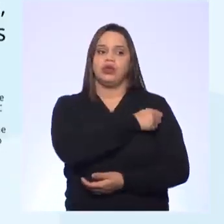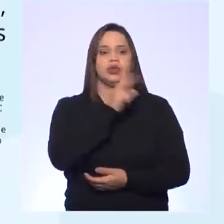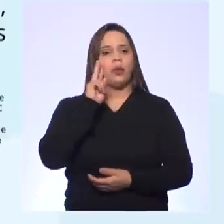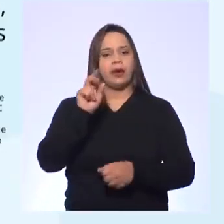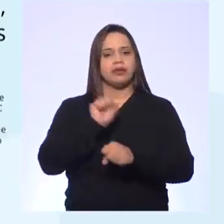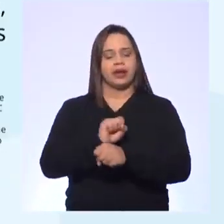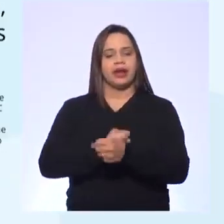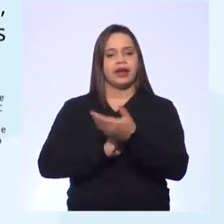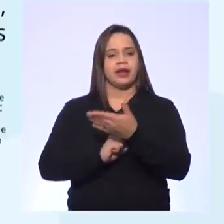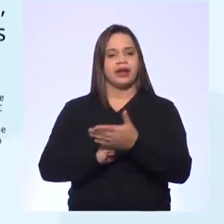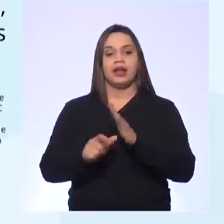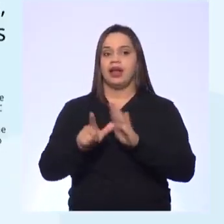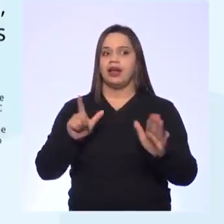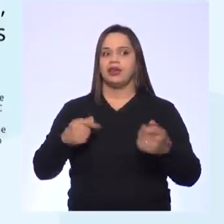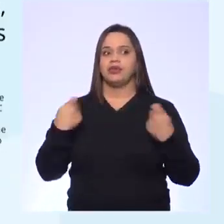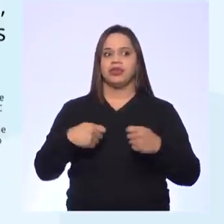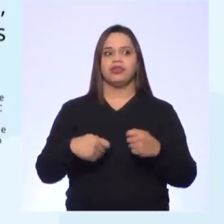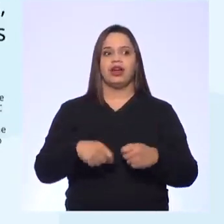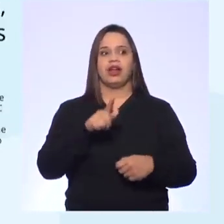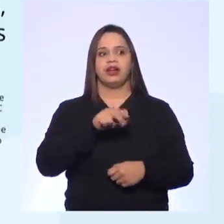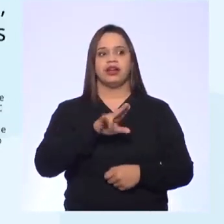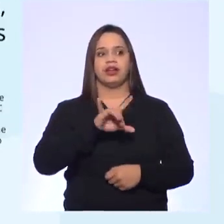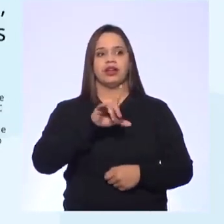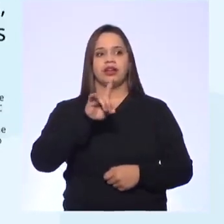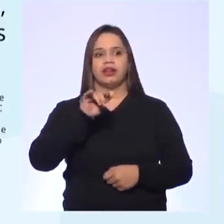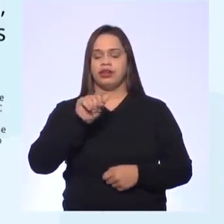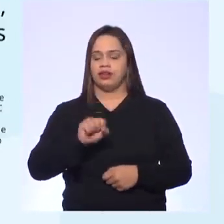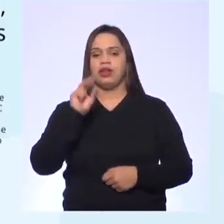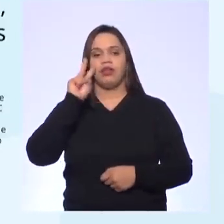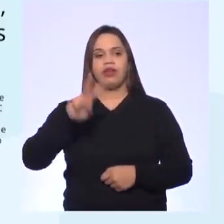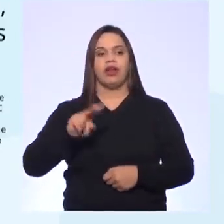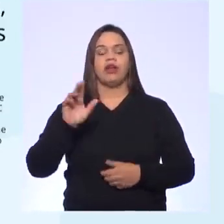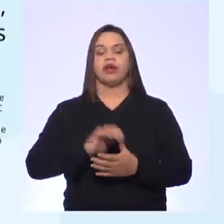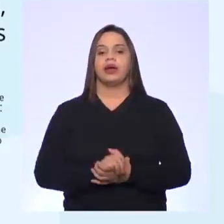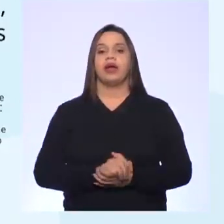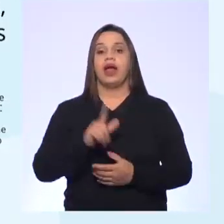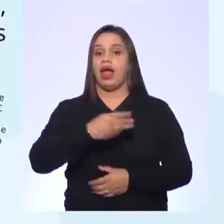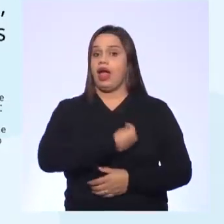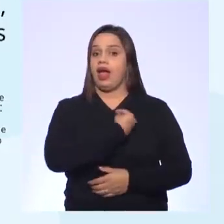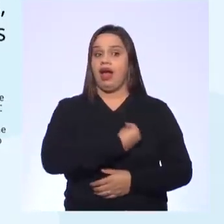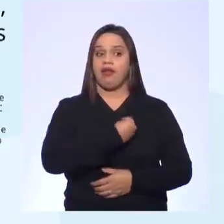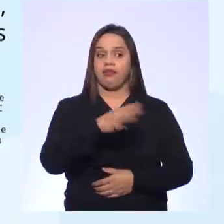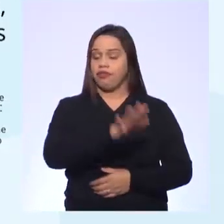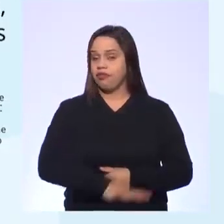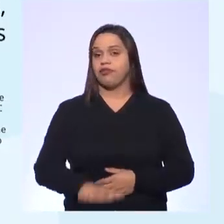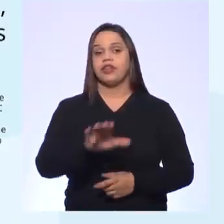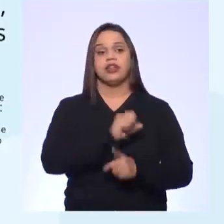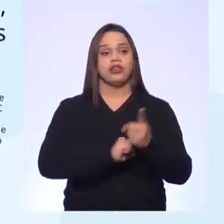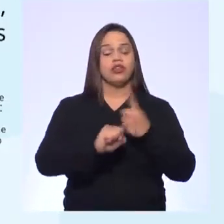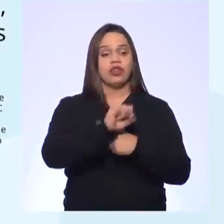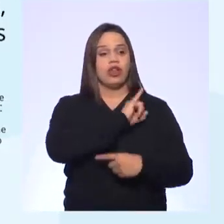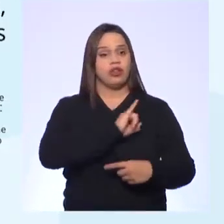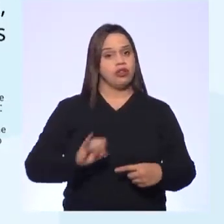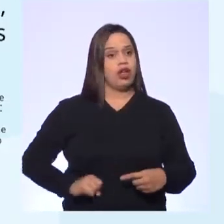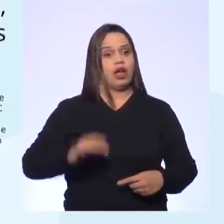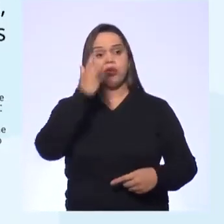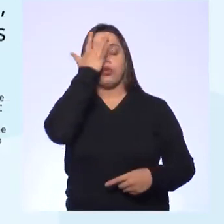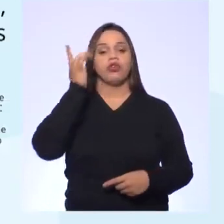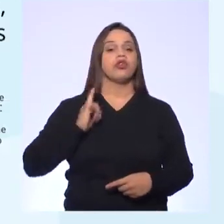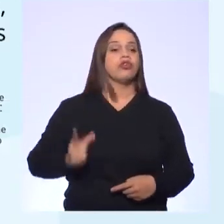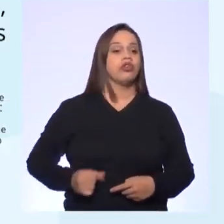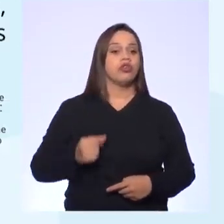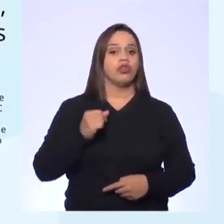peraí. Antes eu tenho que falar das guildas, né, gente? As guildas, a vida em sociedade do Império, particularmente para os que tinham